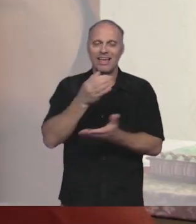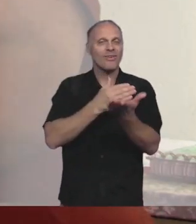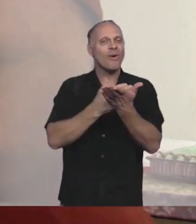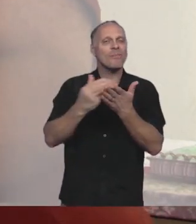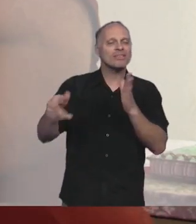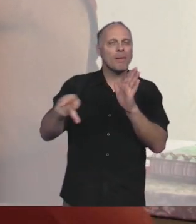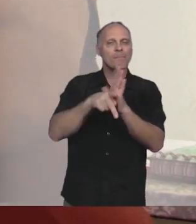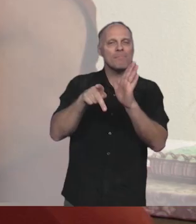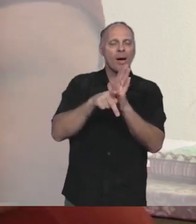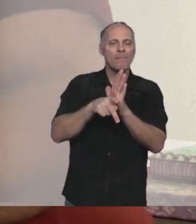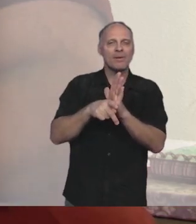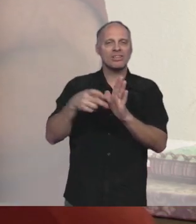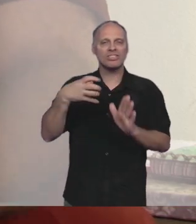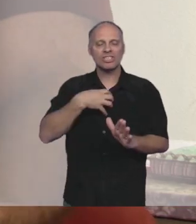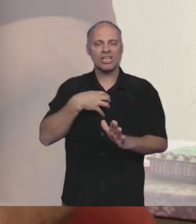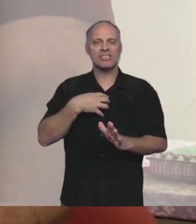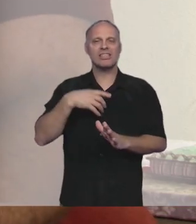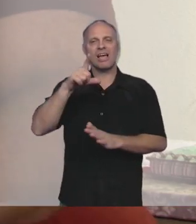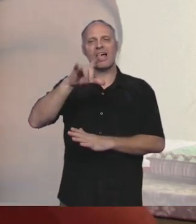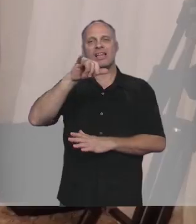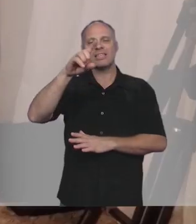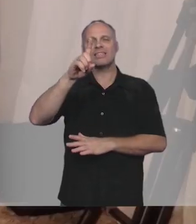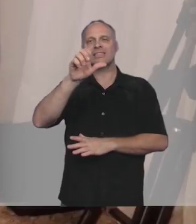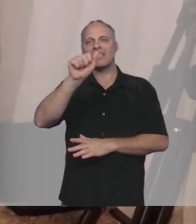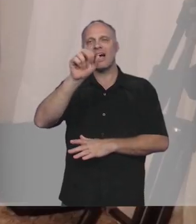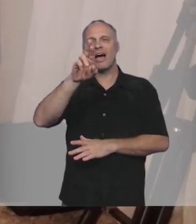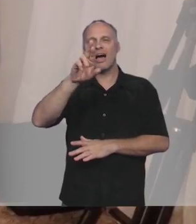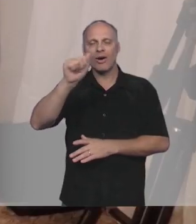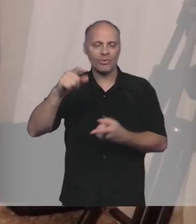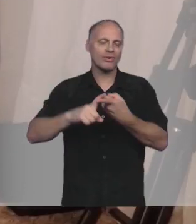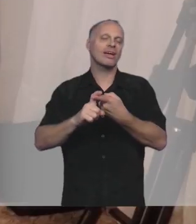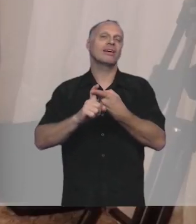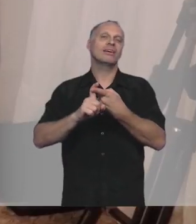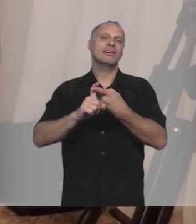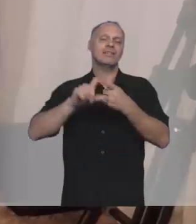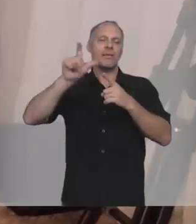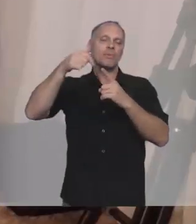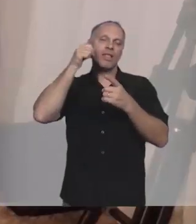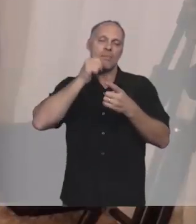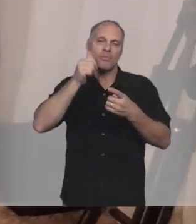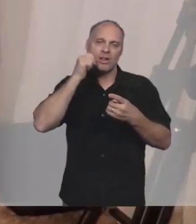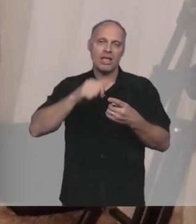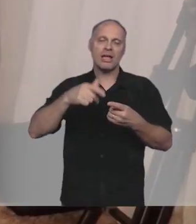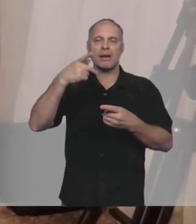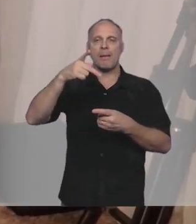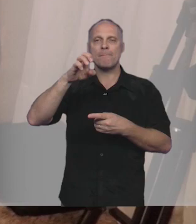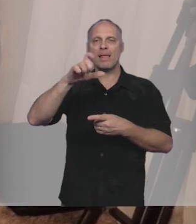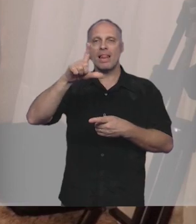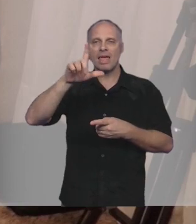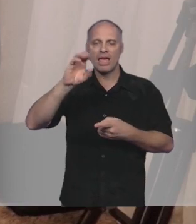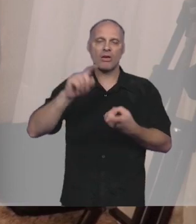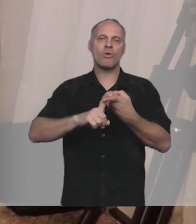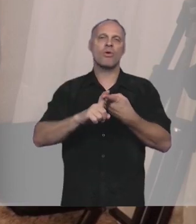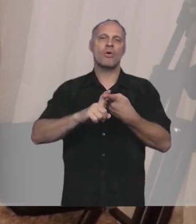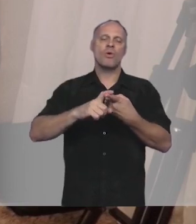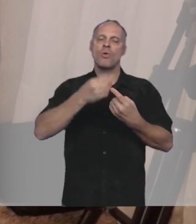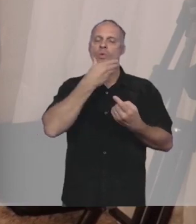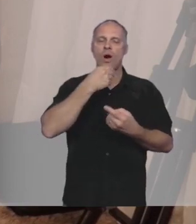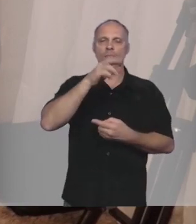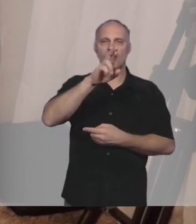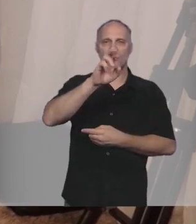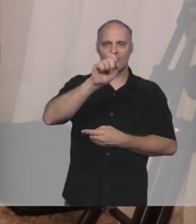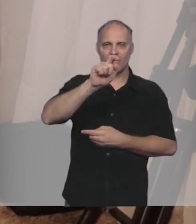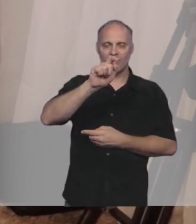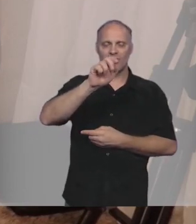Tem para as mulheres o pelego, para o homem o relho. Sim, né? O joelhaço. O joelhaço. A terapia do joelhaço. E também tem aquilo que